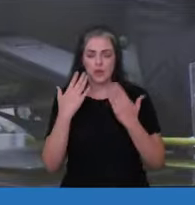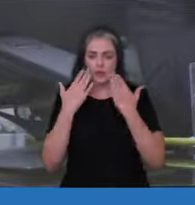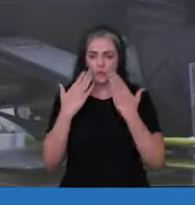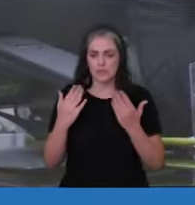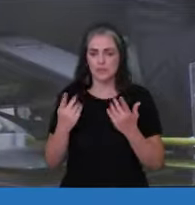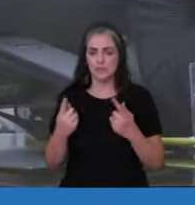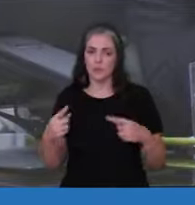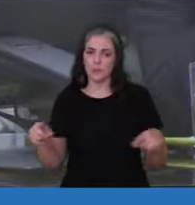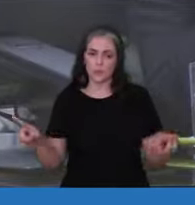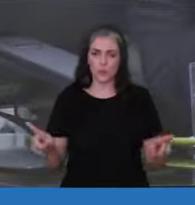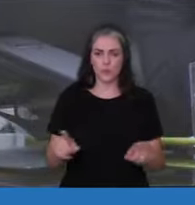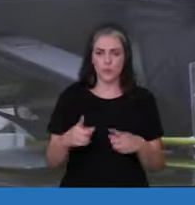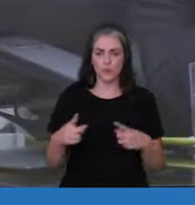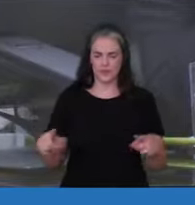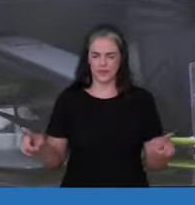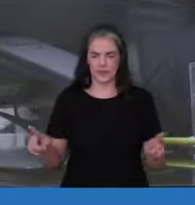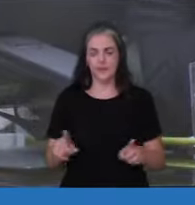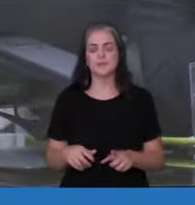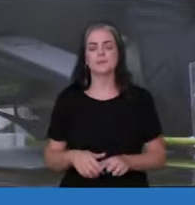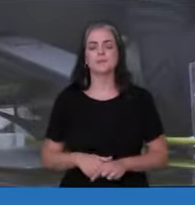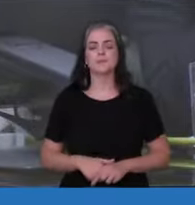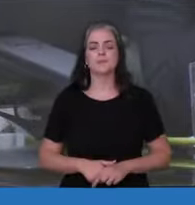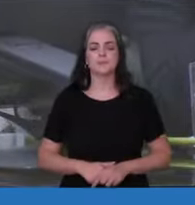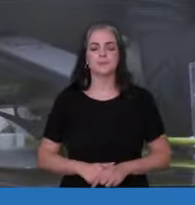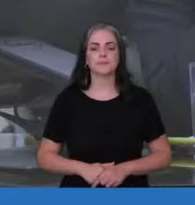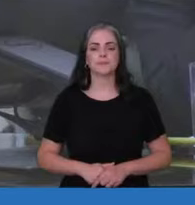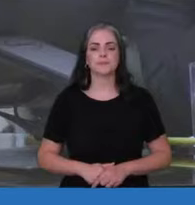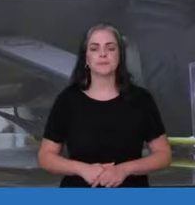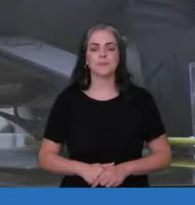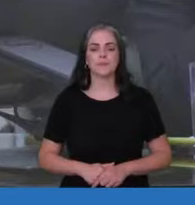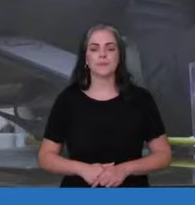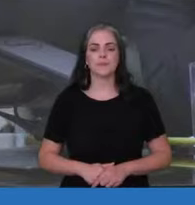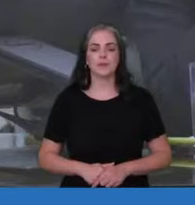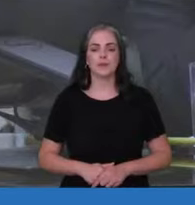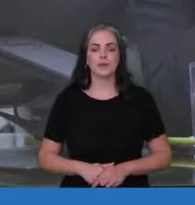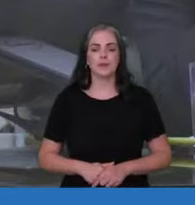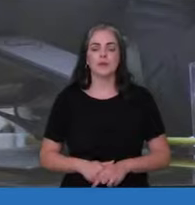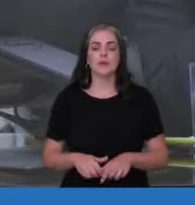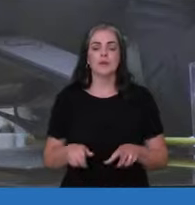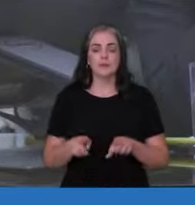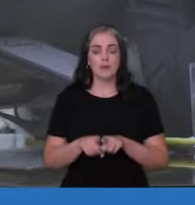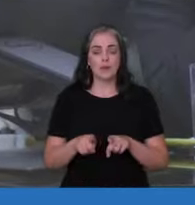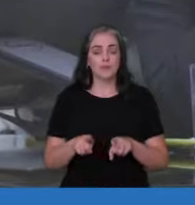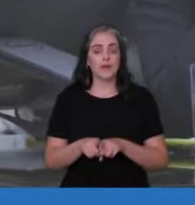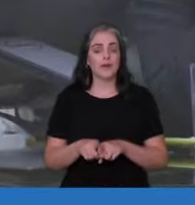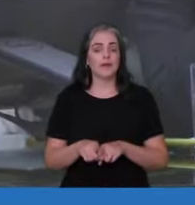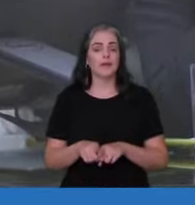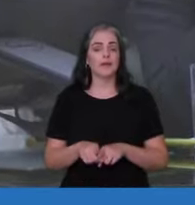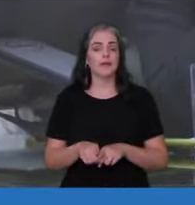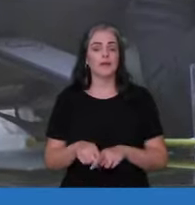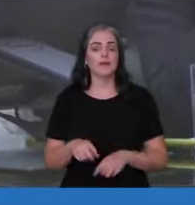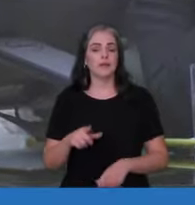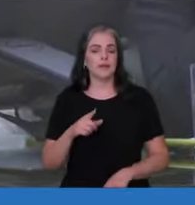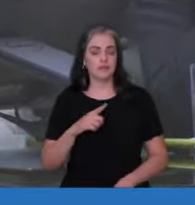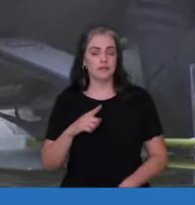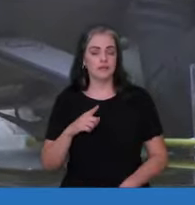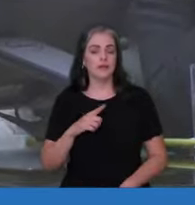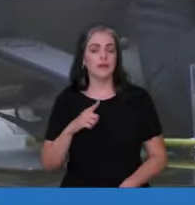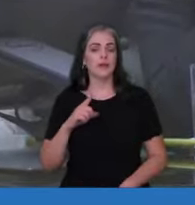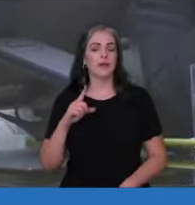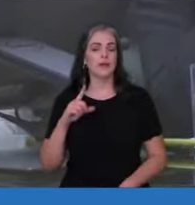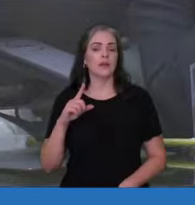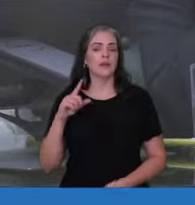intercalar com os membros da mesa. E depois seguiremos aos pronunciamentos